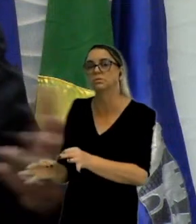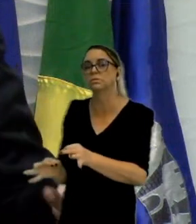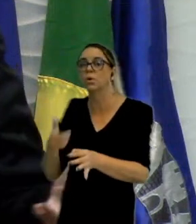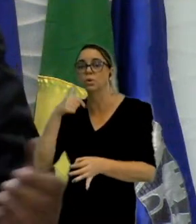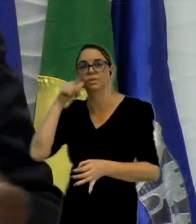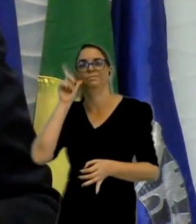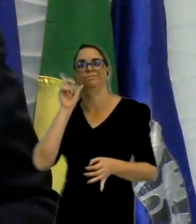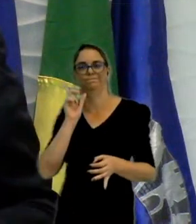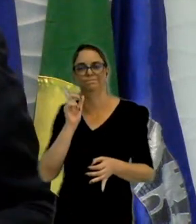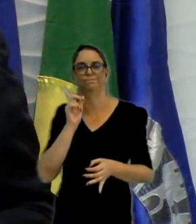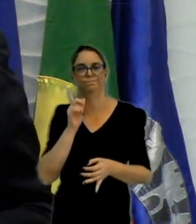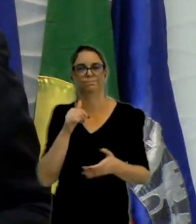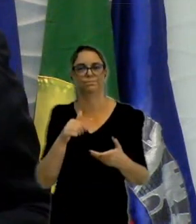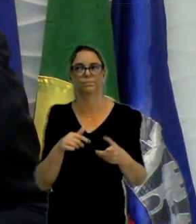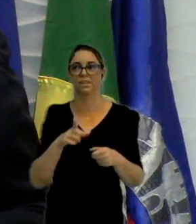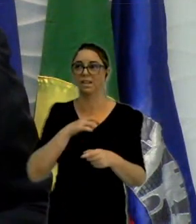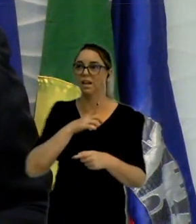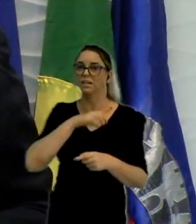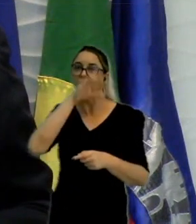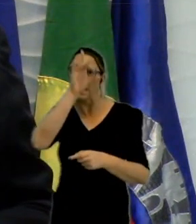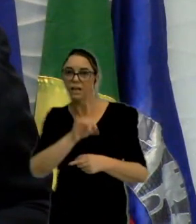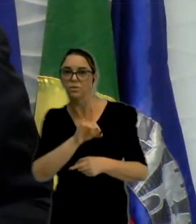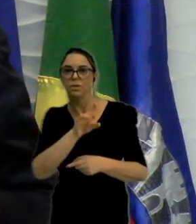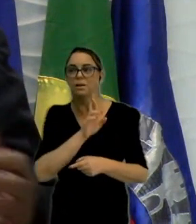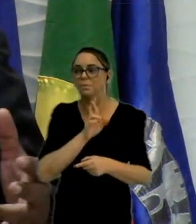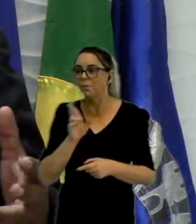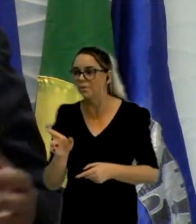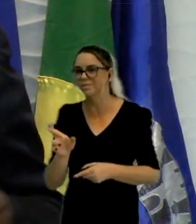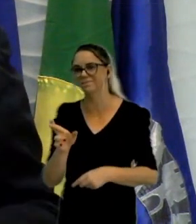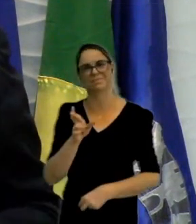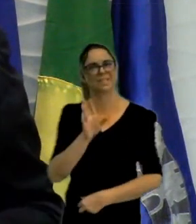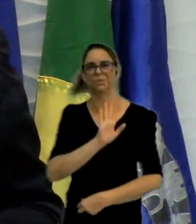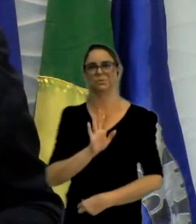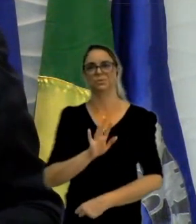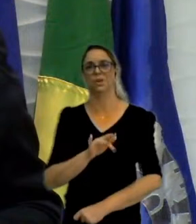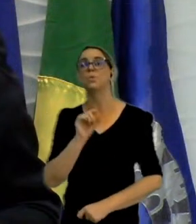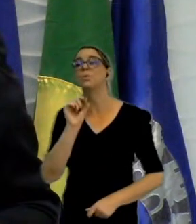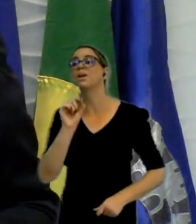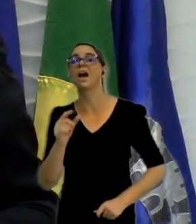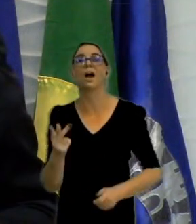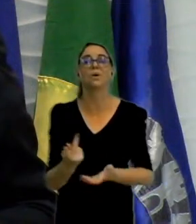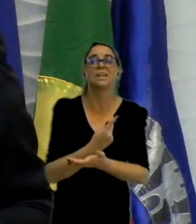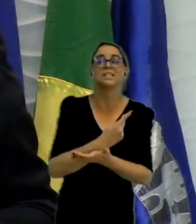Quem de direito não responde para falar o que é que está acontecendo?